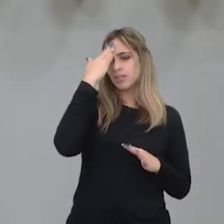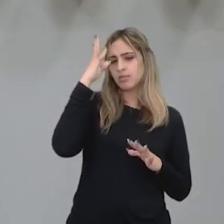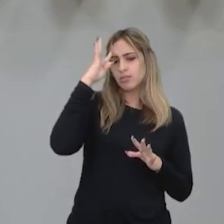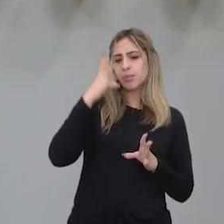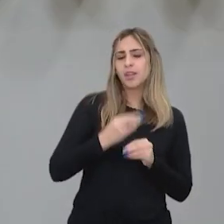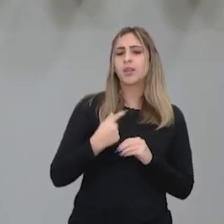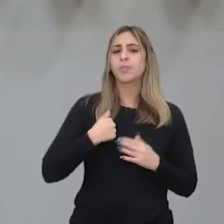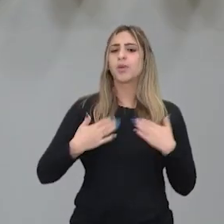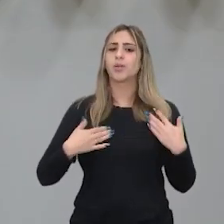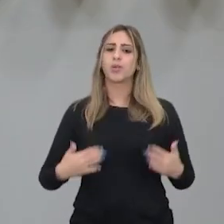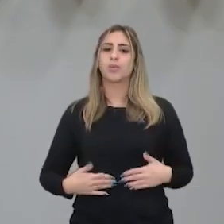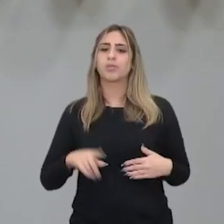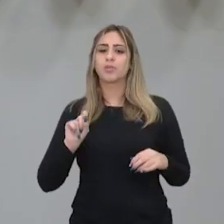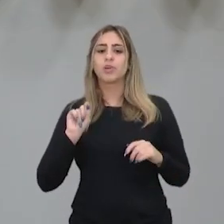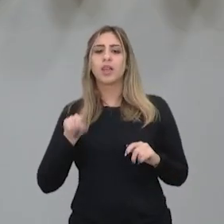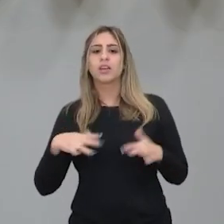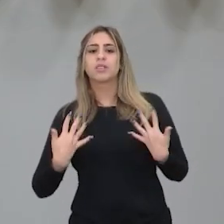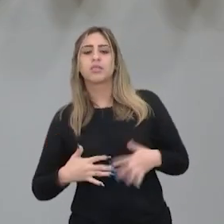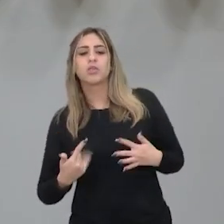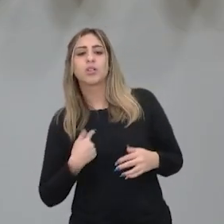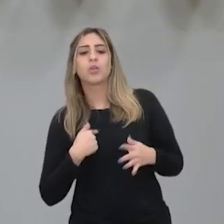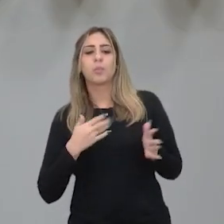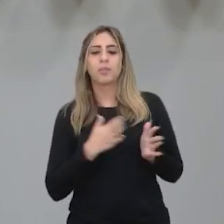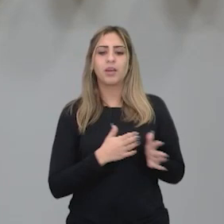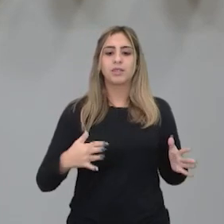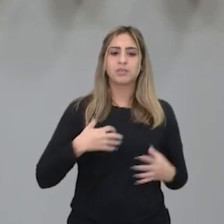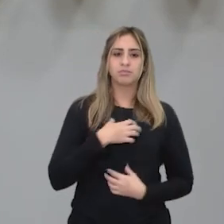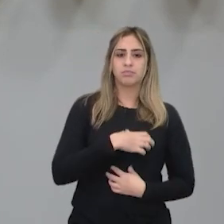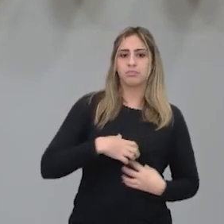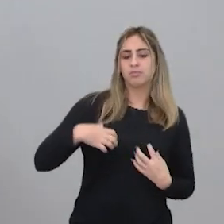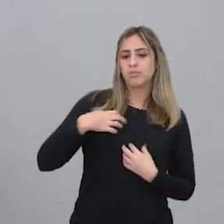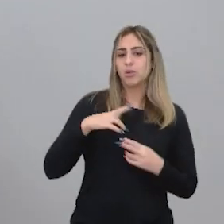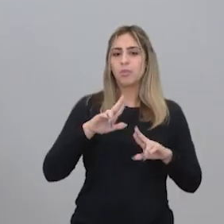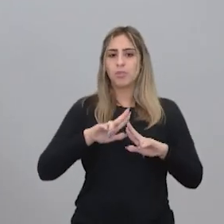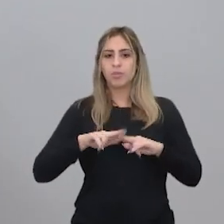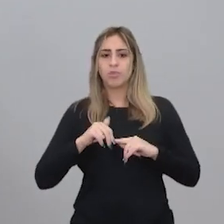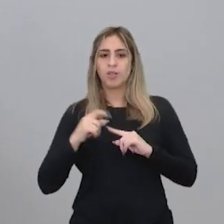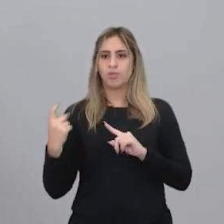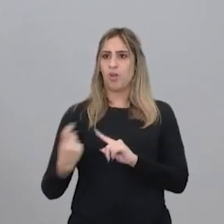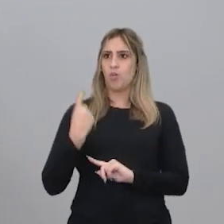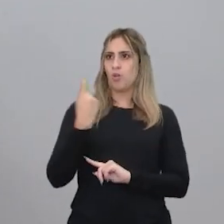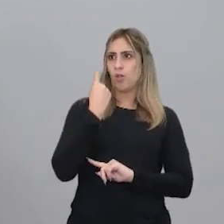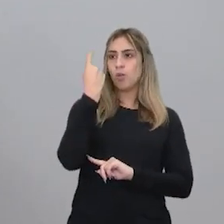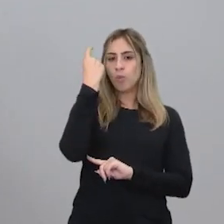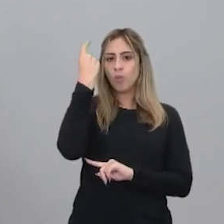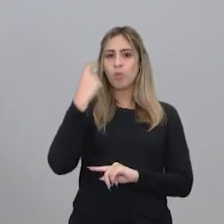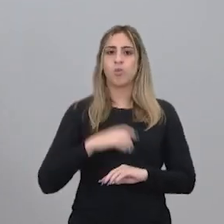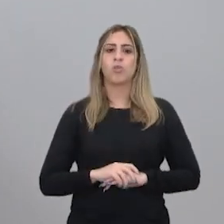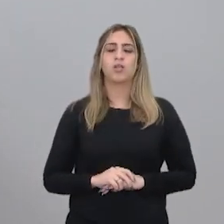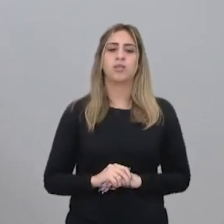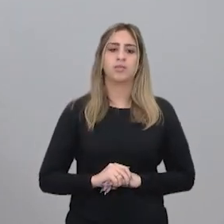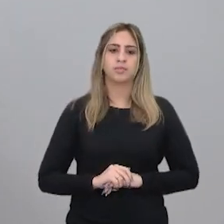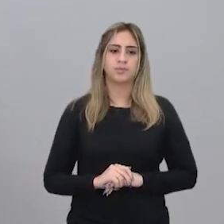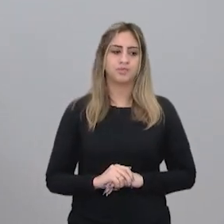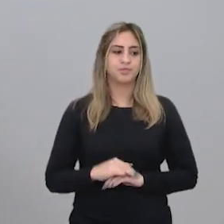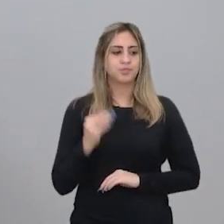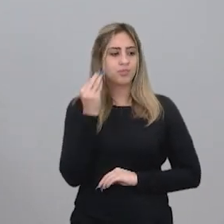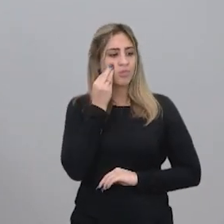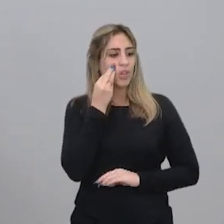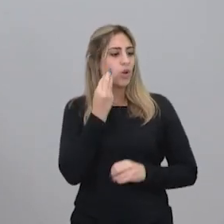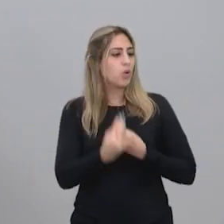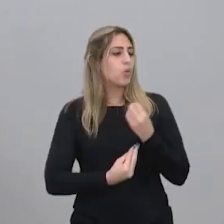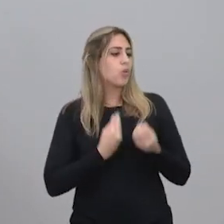corpo, né? O que é uma exaustão, o que eu estava passando mal realmente por um mal de altitude, né? Fui assim, entender